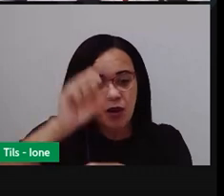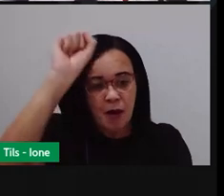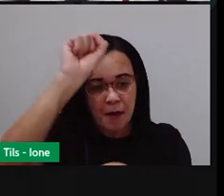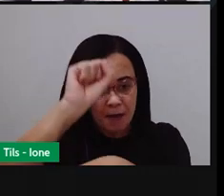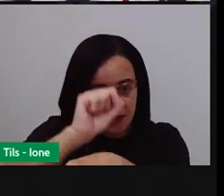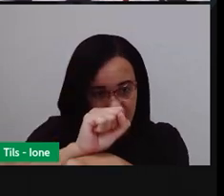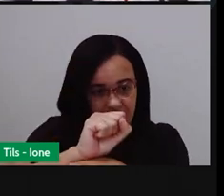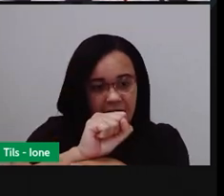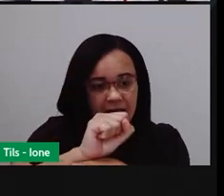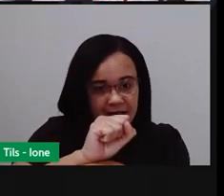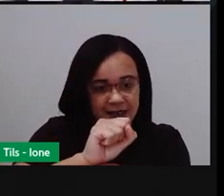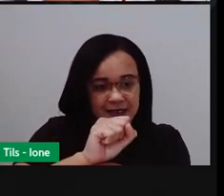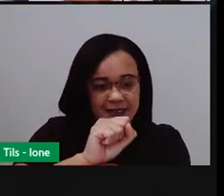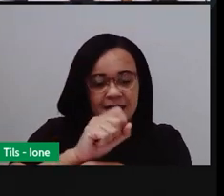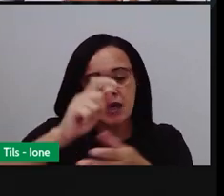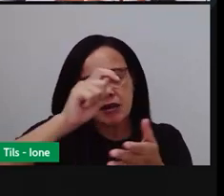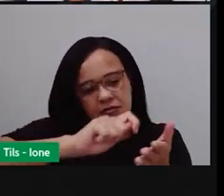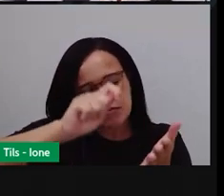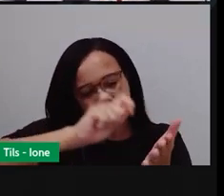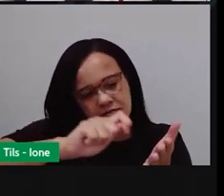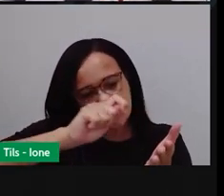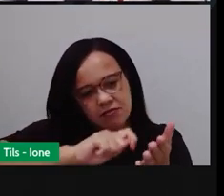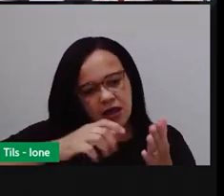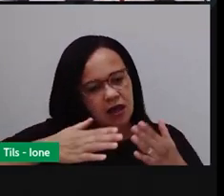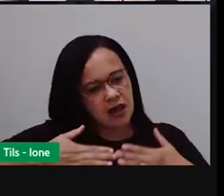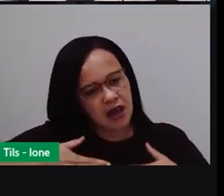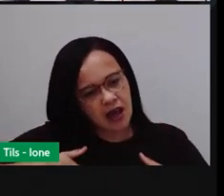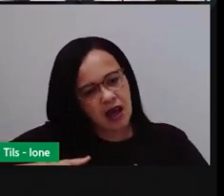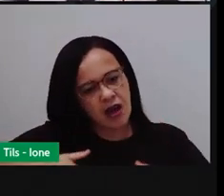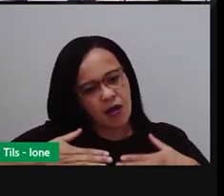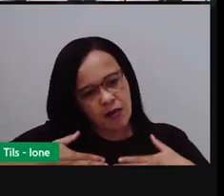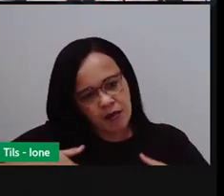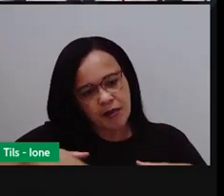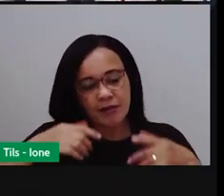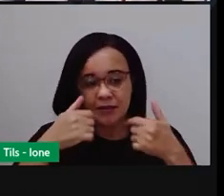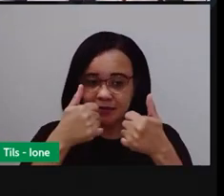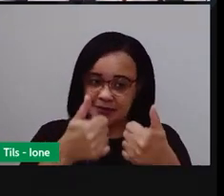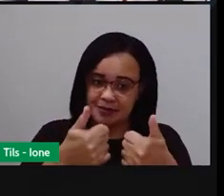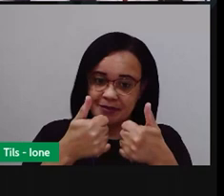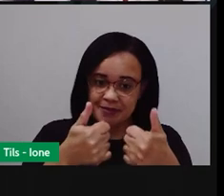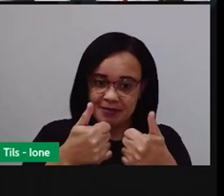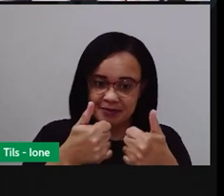videoaula e ir escrevendo no seu ritmo, tá bom?